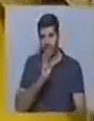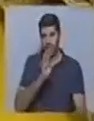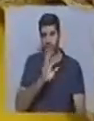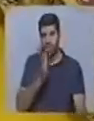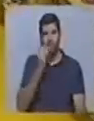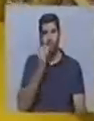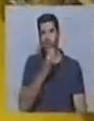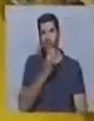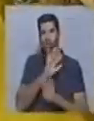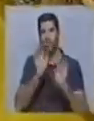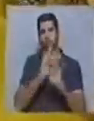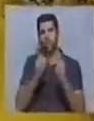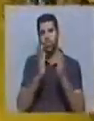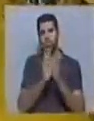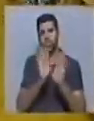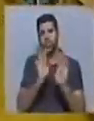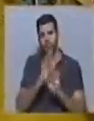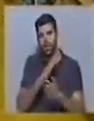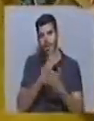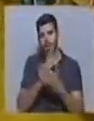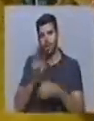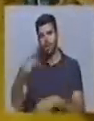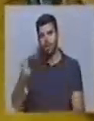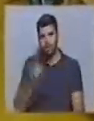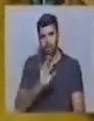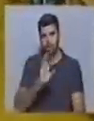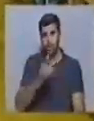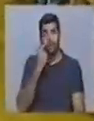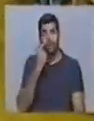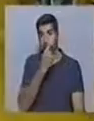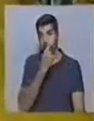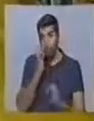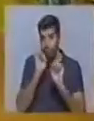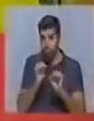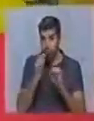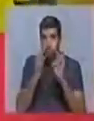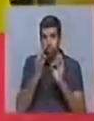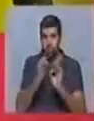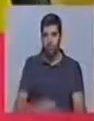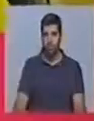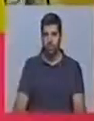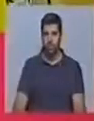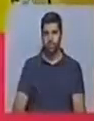a todos. Até à próxima. E cuidem dos vossos olhos.